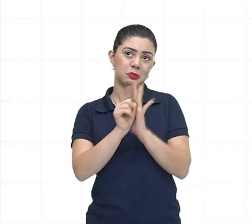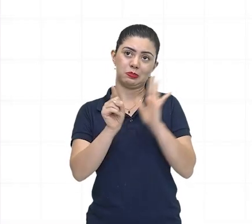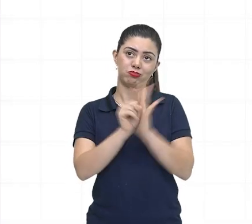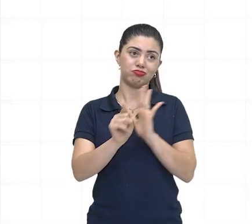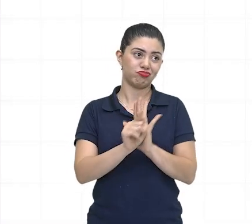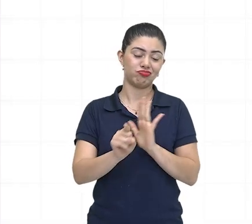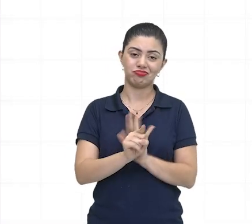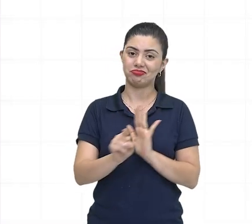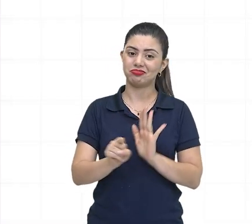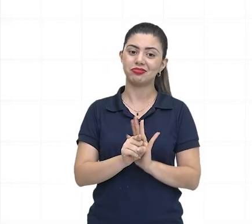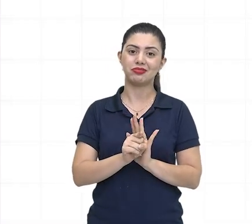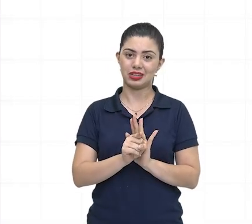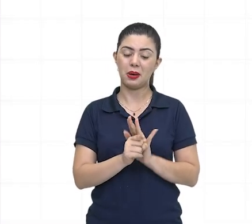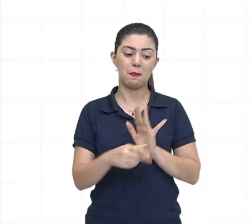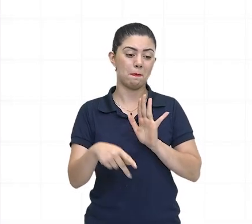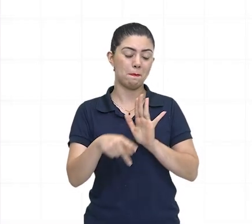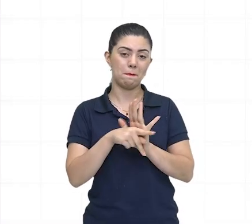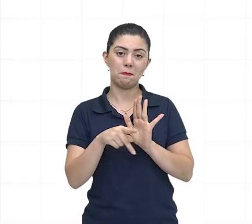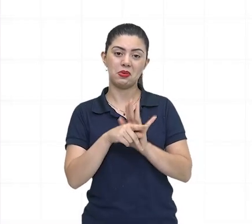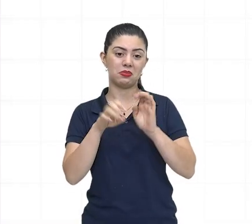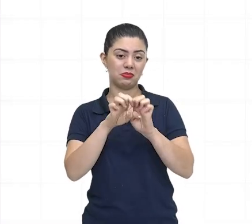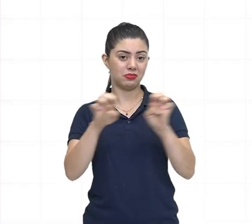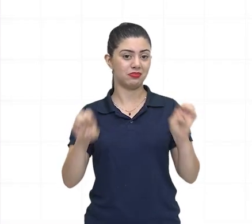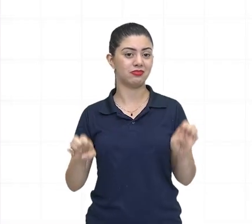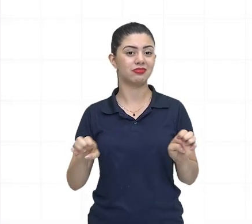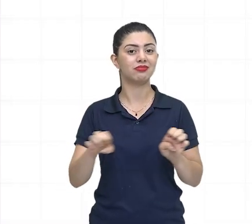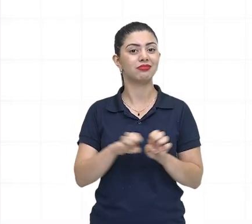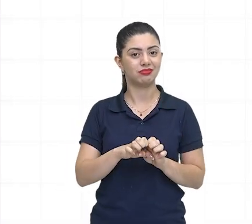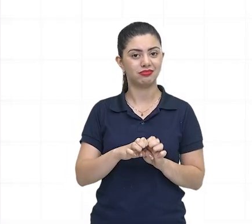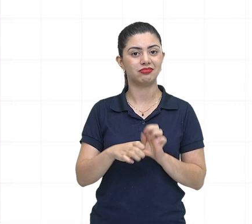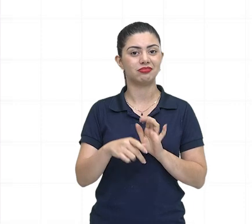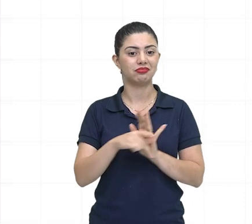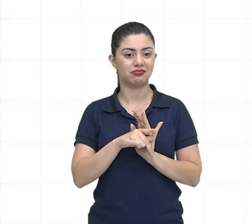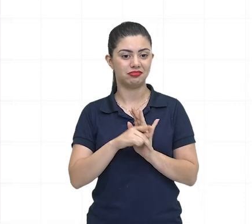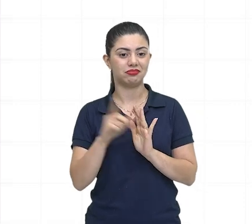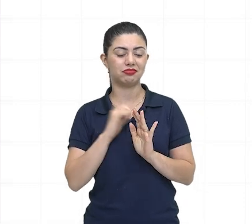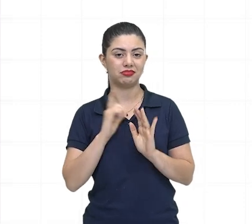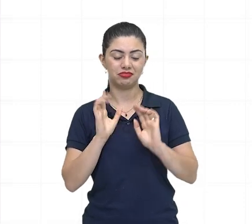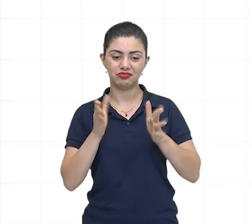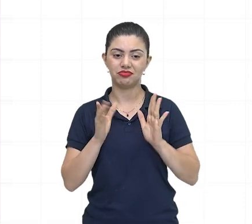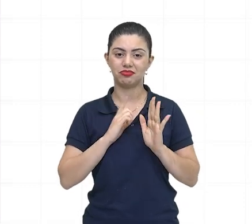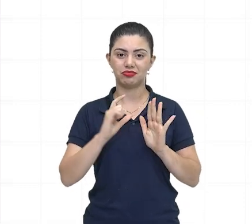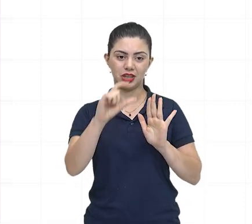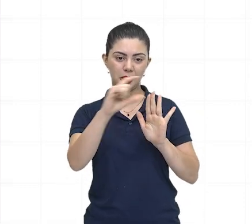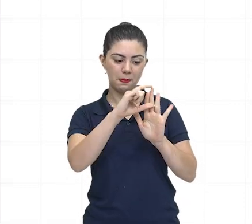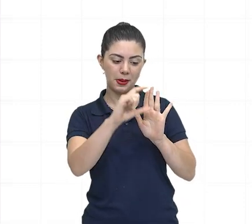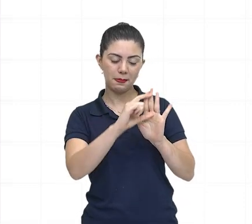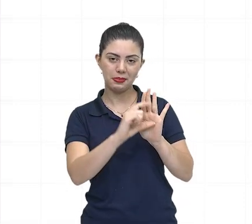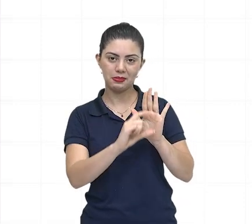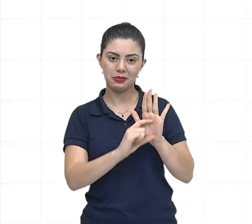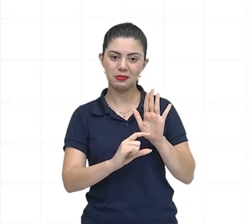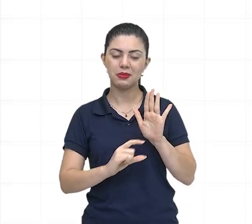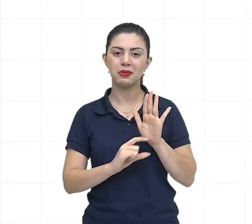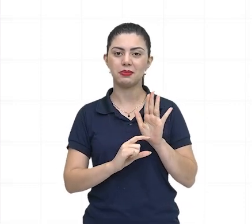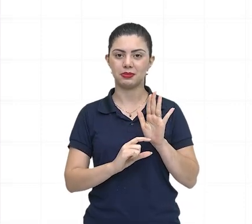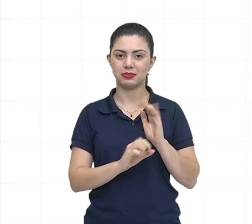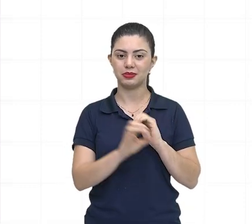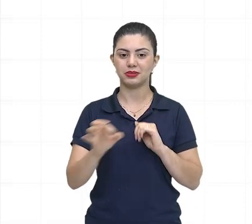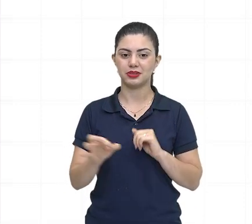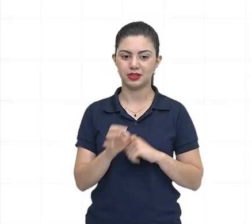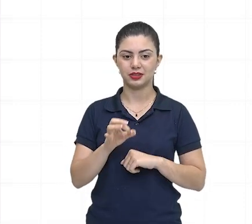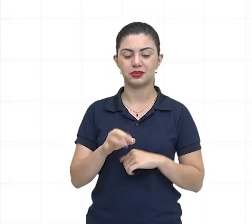perguntando dentro da própria estrutura, né, que está aí toda sincronizada